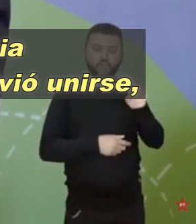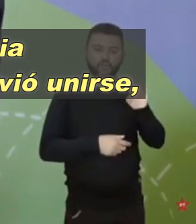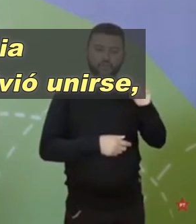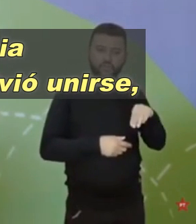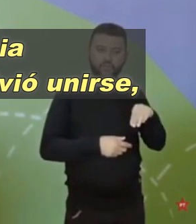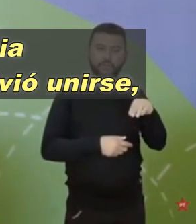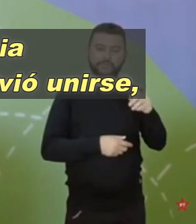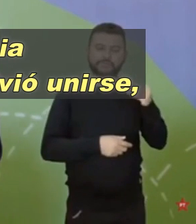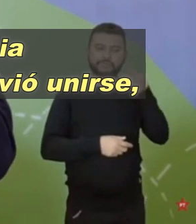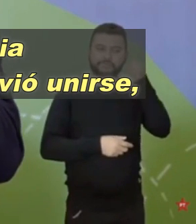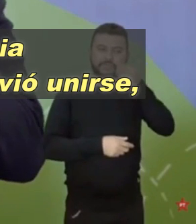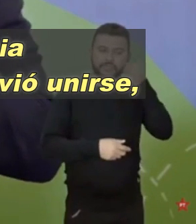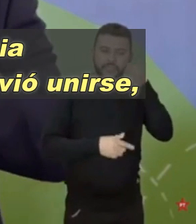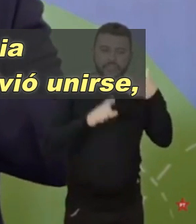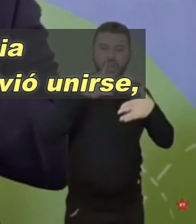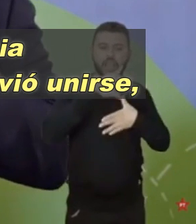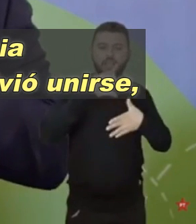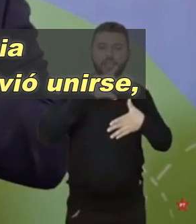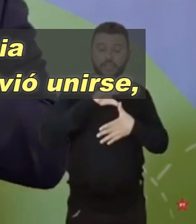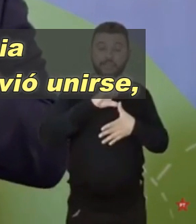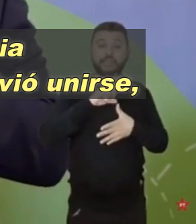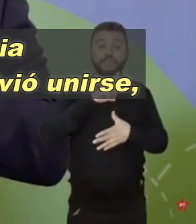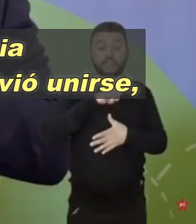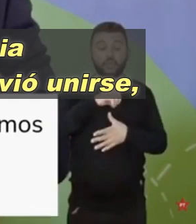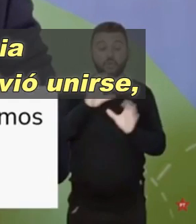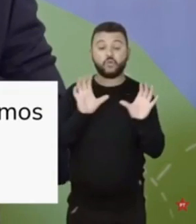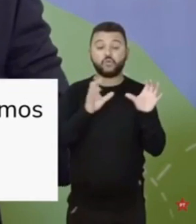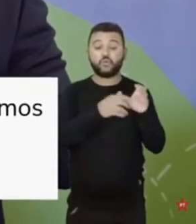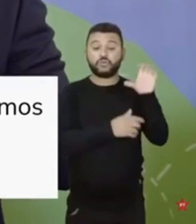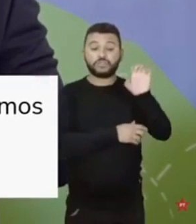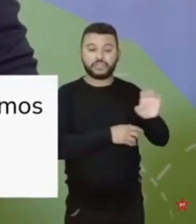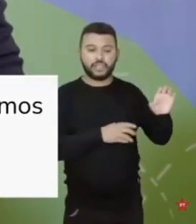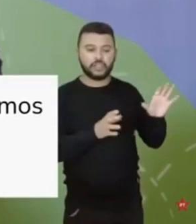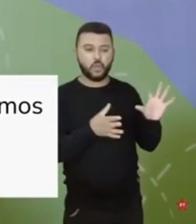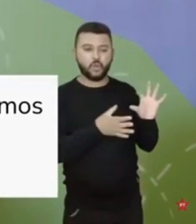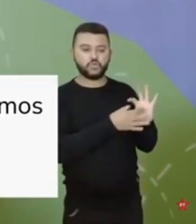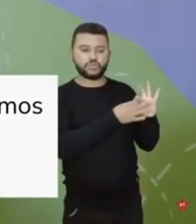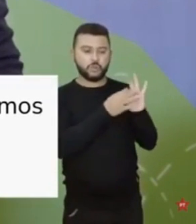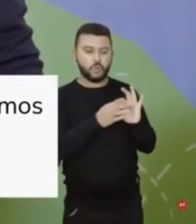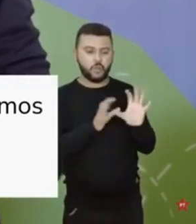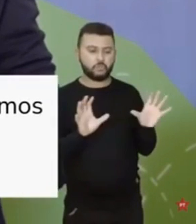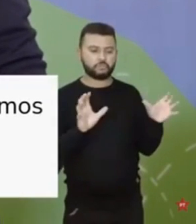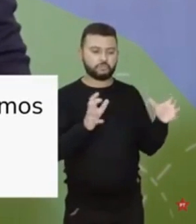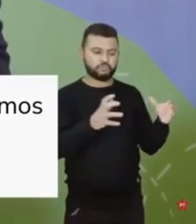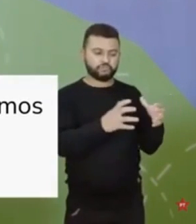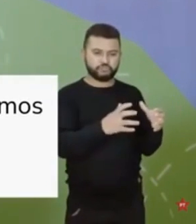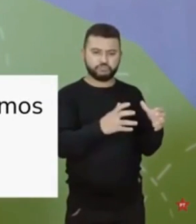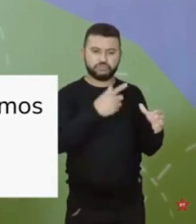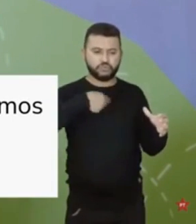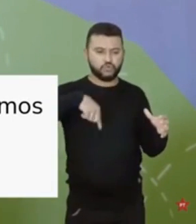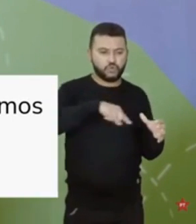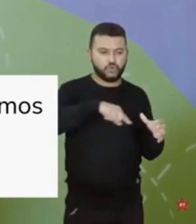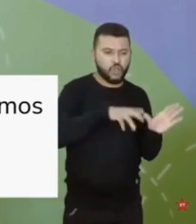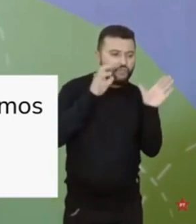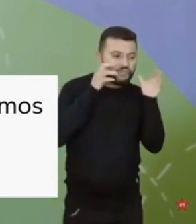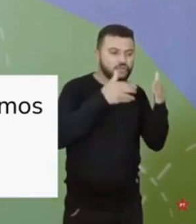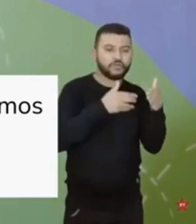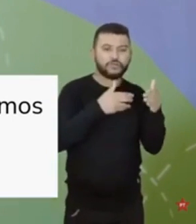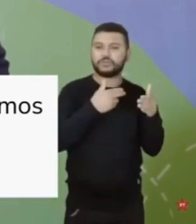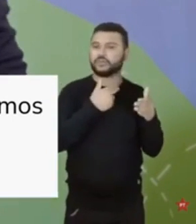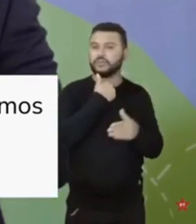em que a esquerda Resolveu se juntar sem precisar tirar as suas diferenças